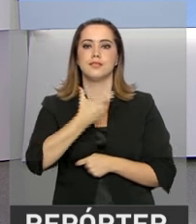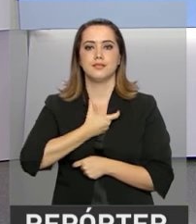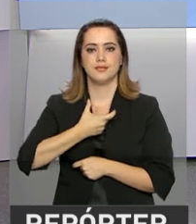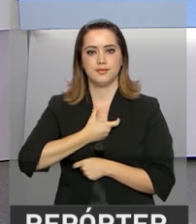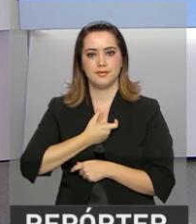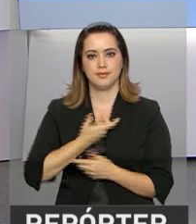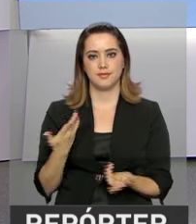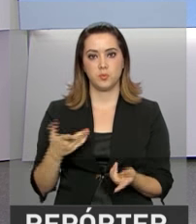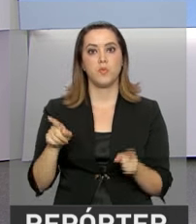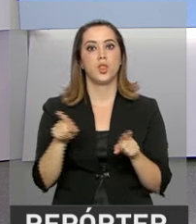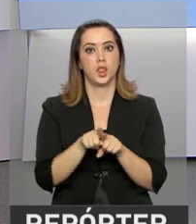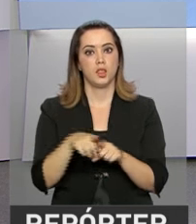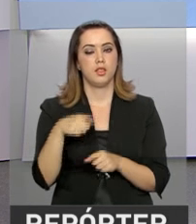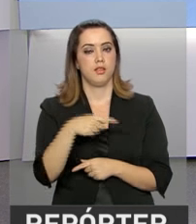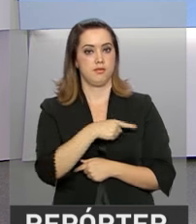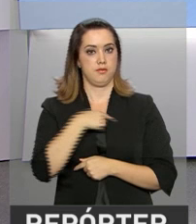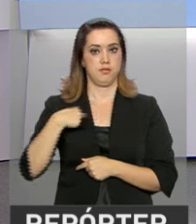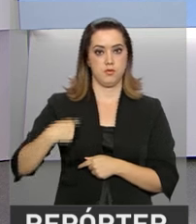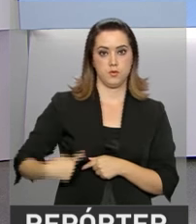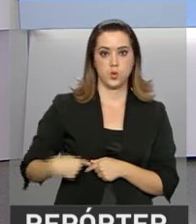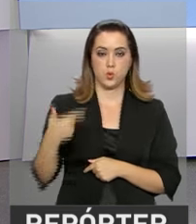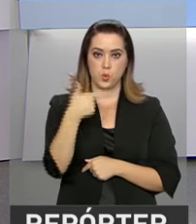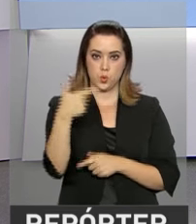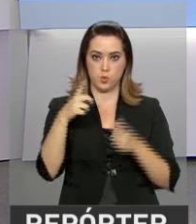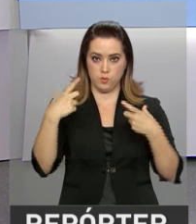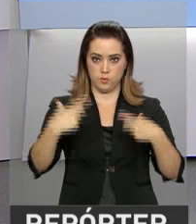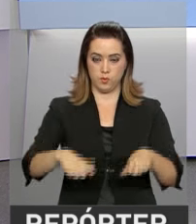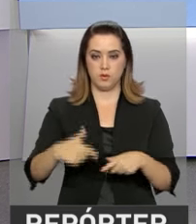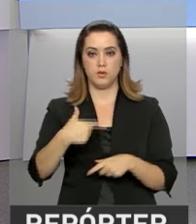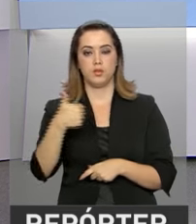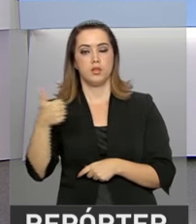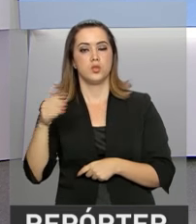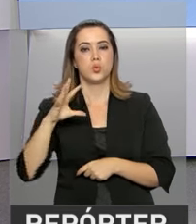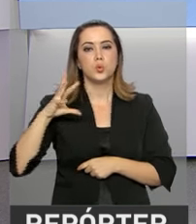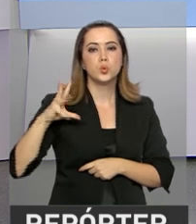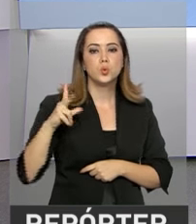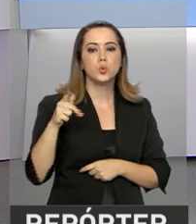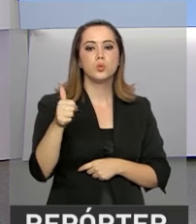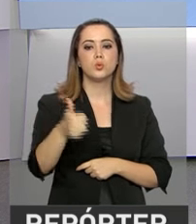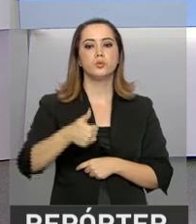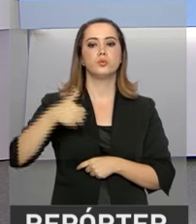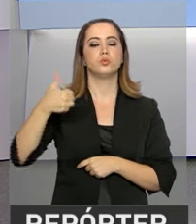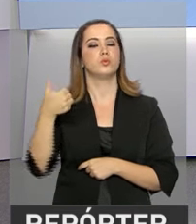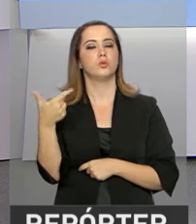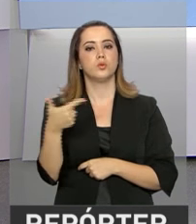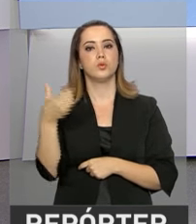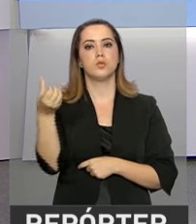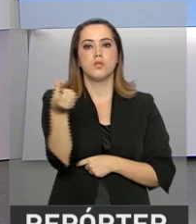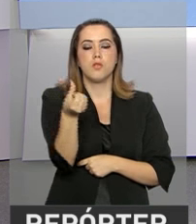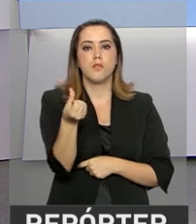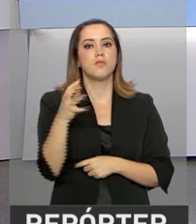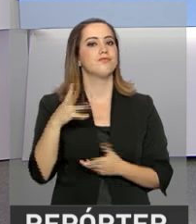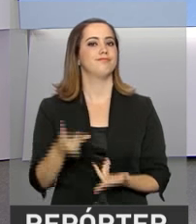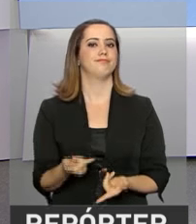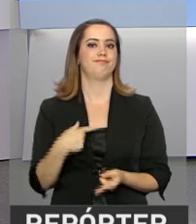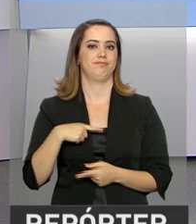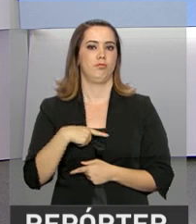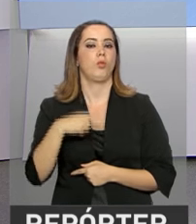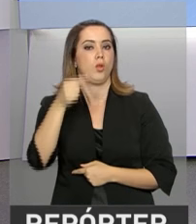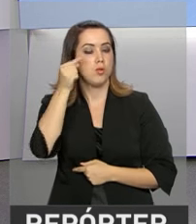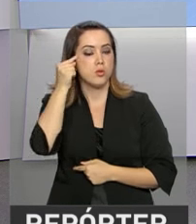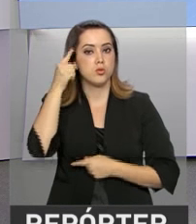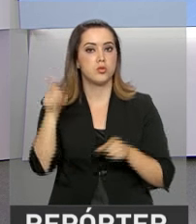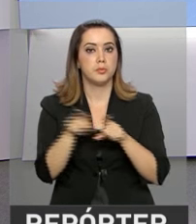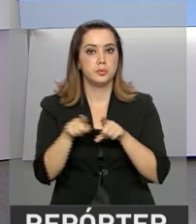Total 35 medalhas a China vem em segundo lugar com 10 de ouro sete de prata nove de bronze 26 no total o Japão é o terceiro